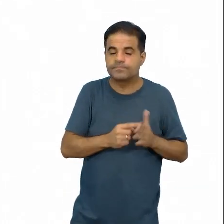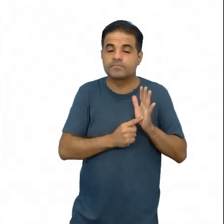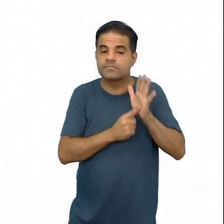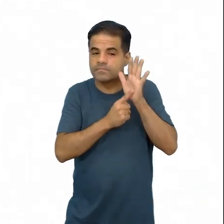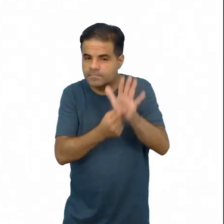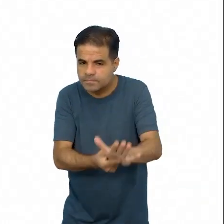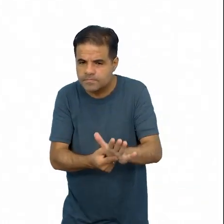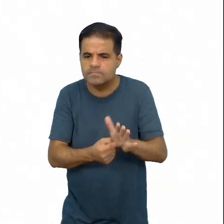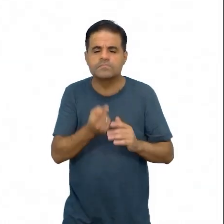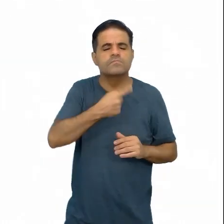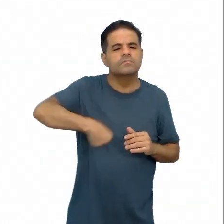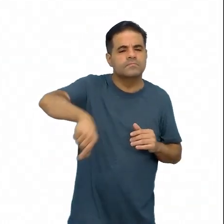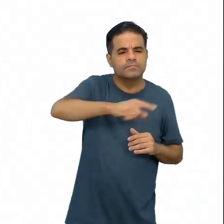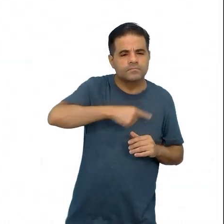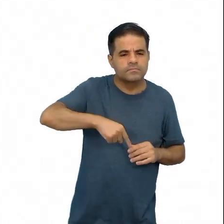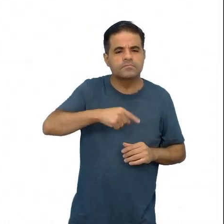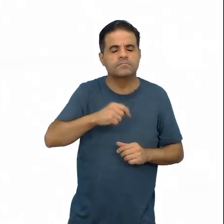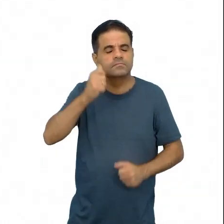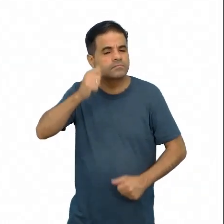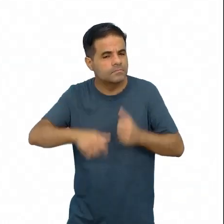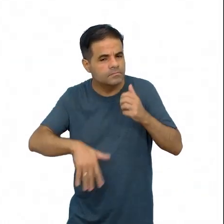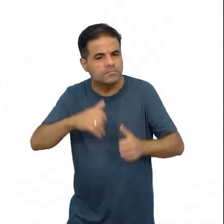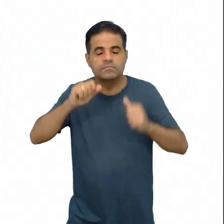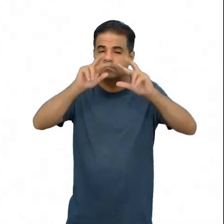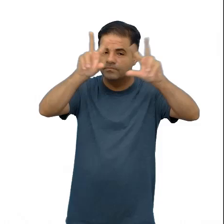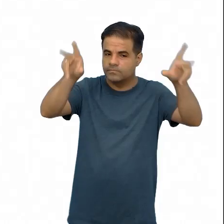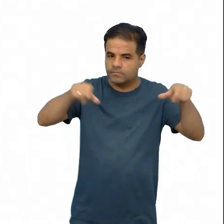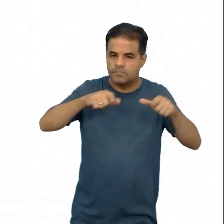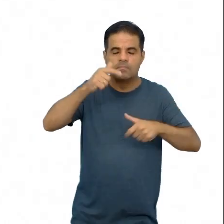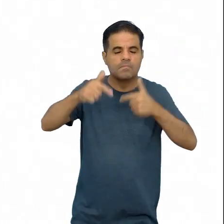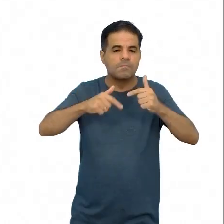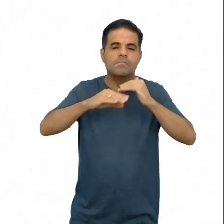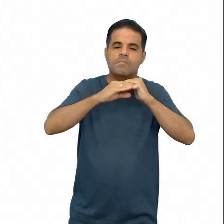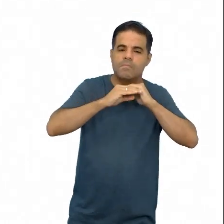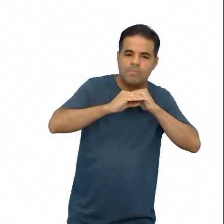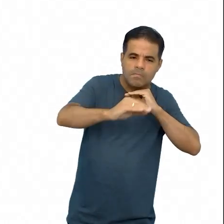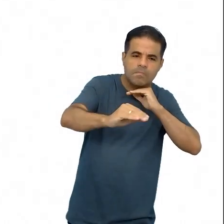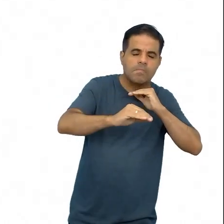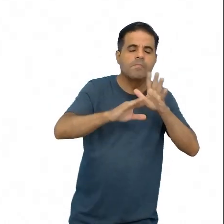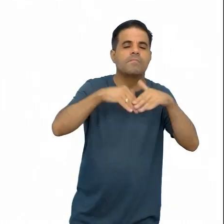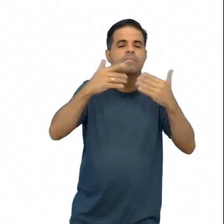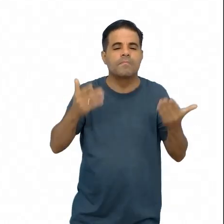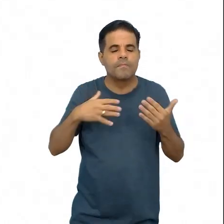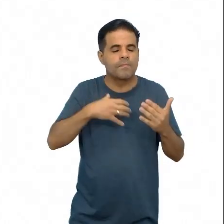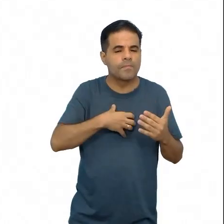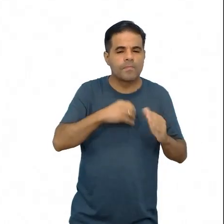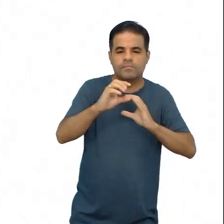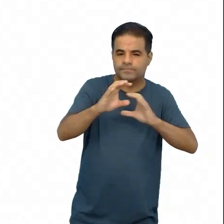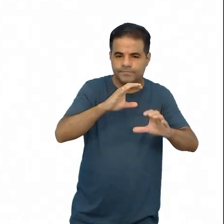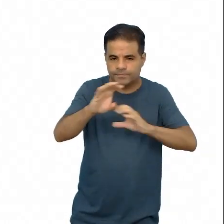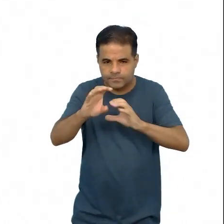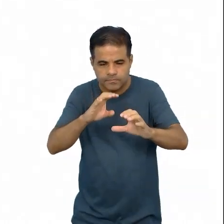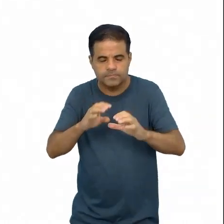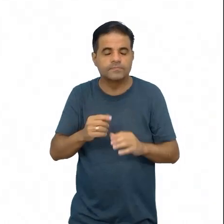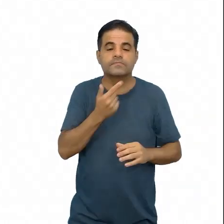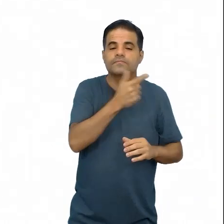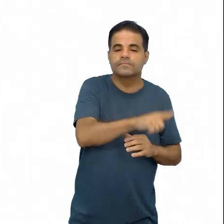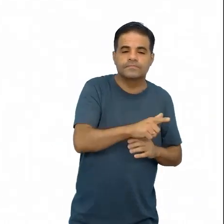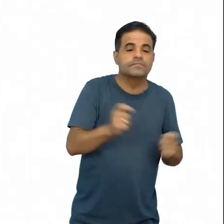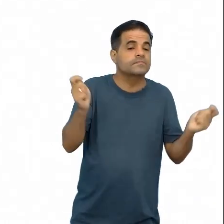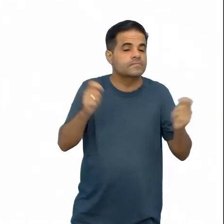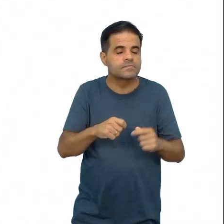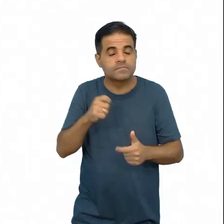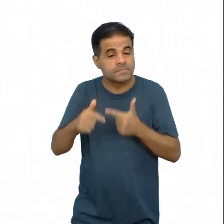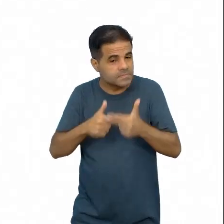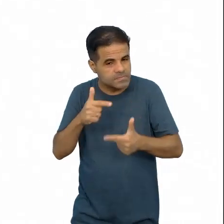apresentar para nós o quê? Que é o nosso tema, nós vamos trabalhar com pavimentação, não é isso? Quais são as pavimentações que nós temos? O que a gente vai